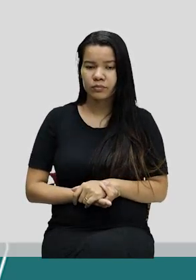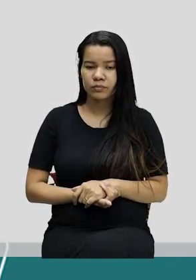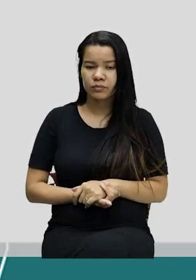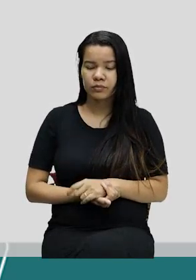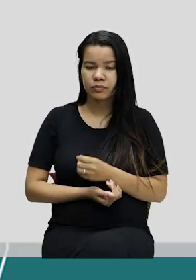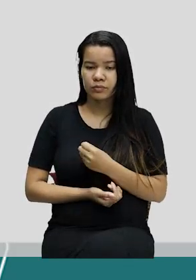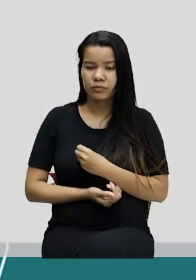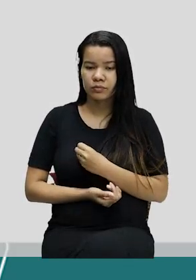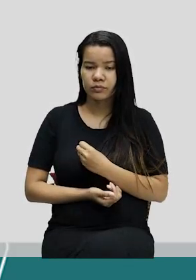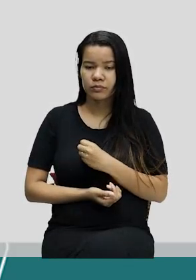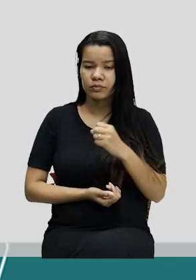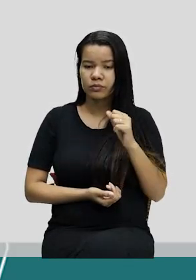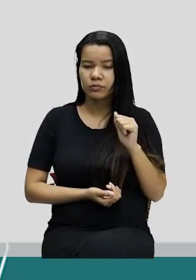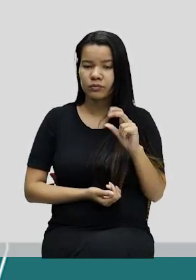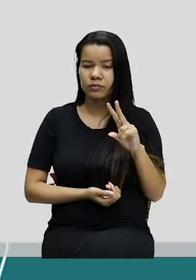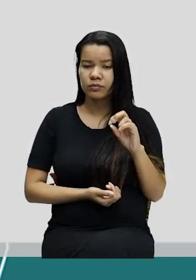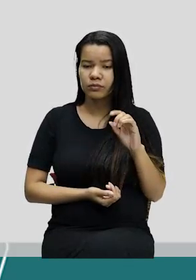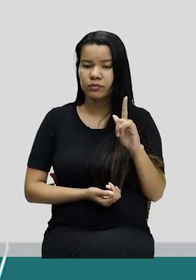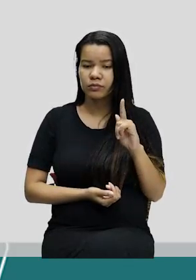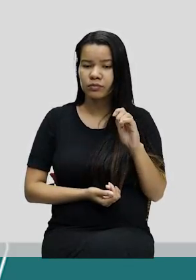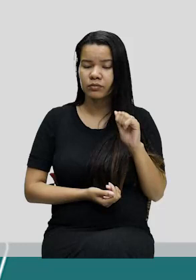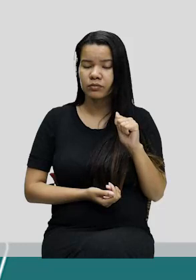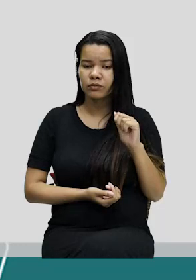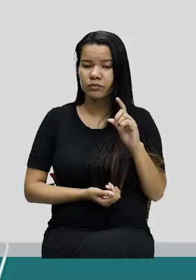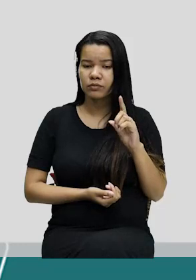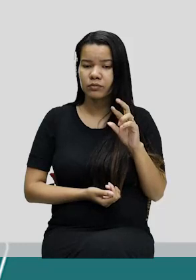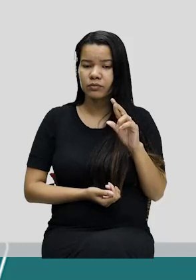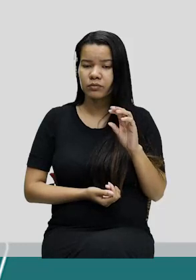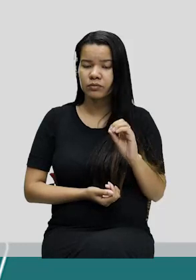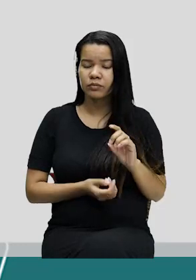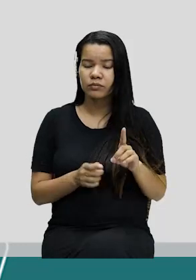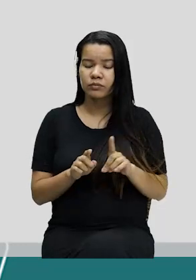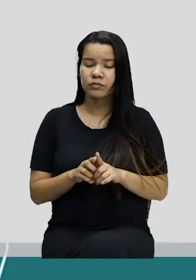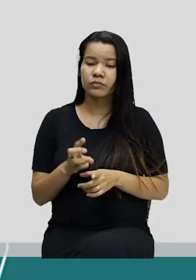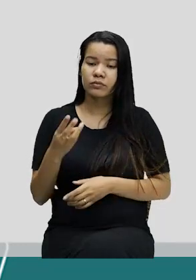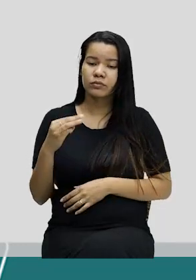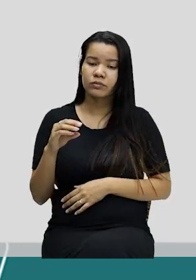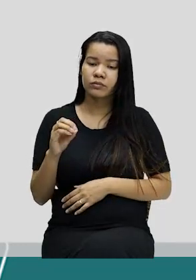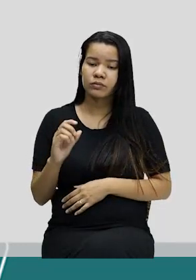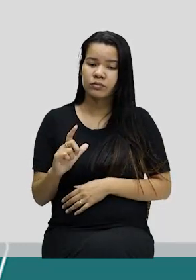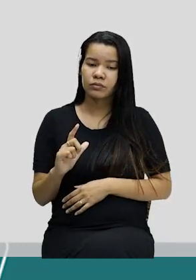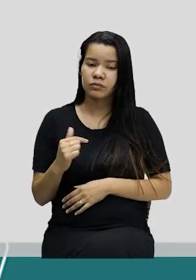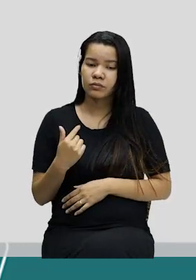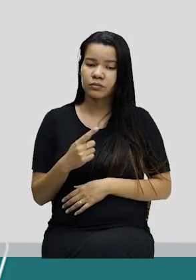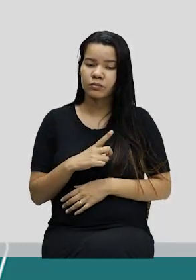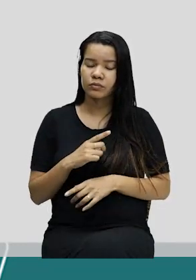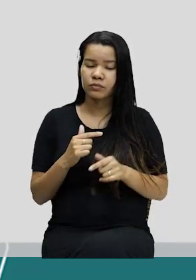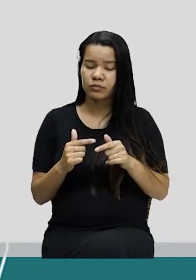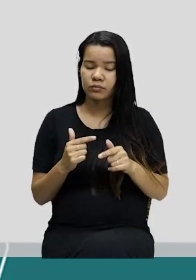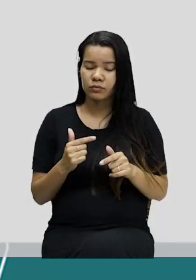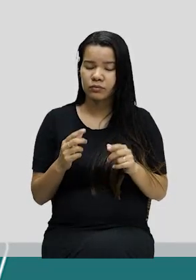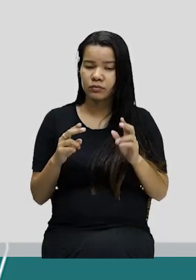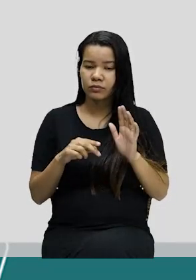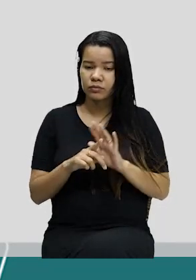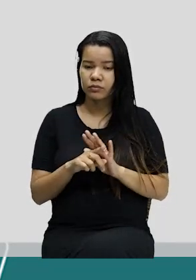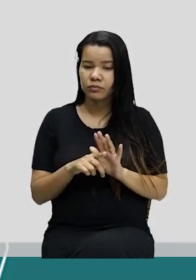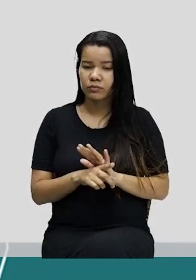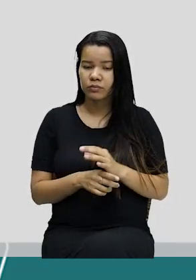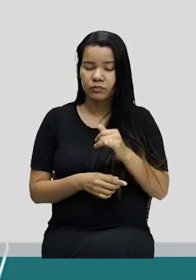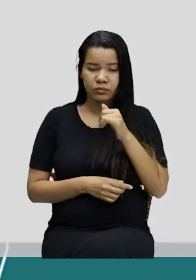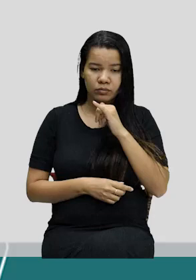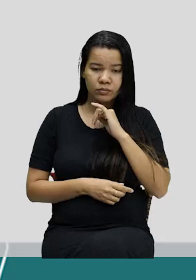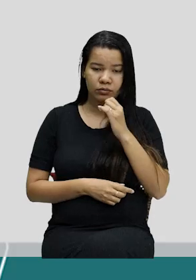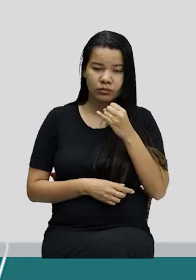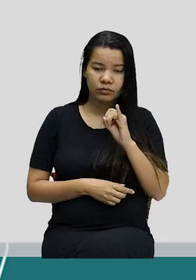mol, vamos trabalhar aqui algumas questãozinhas. Vamos lá, olha só. Se em 1 litro de água